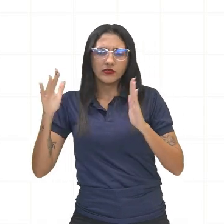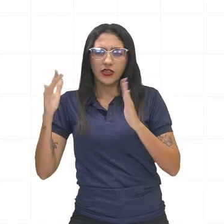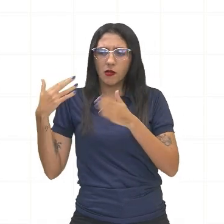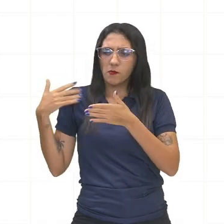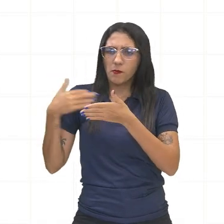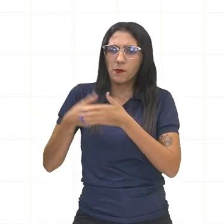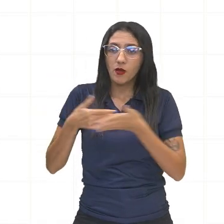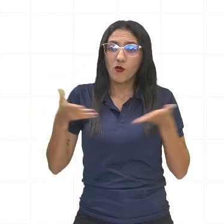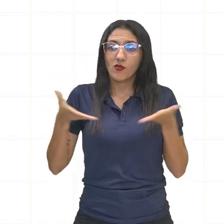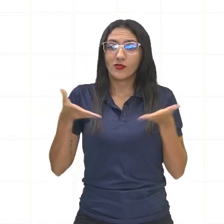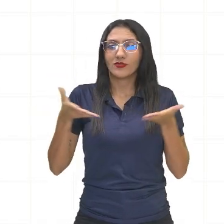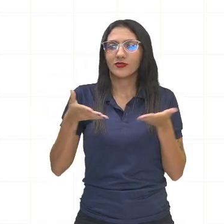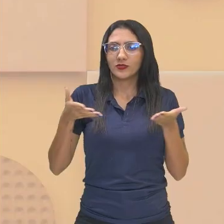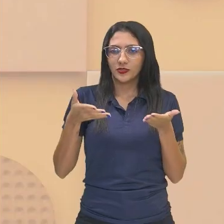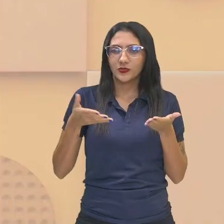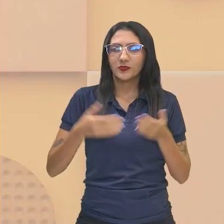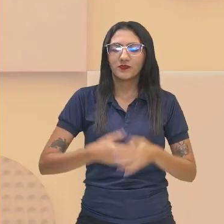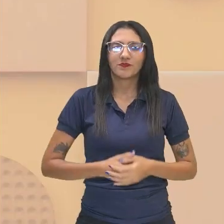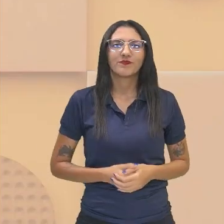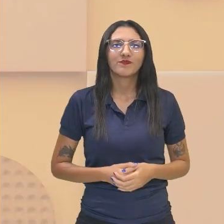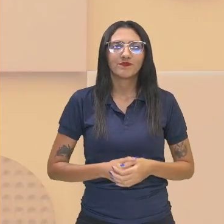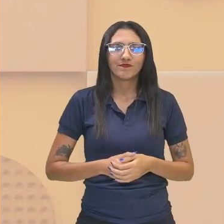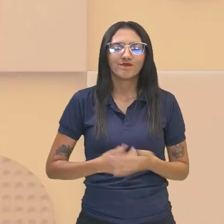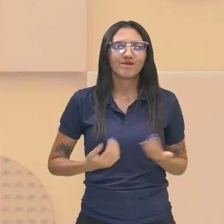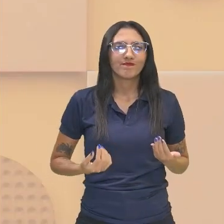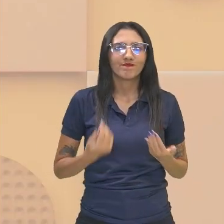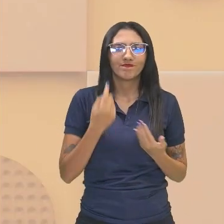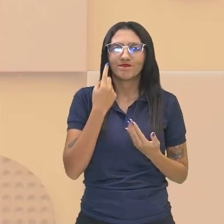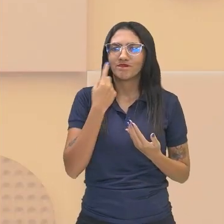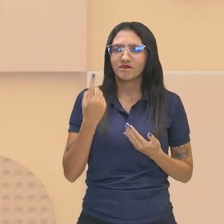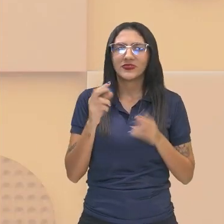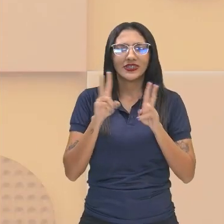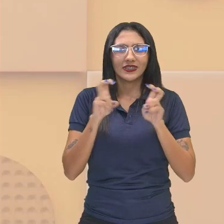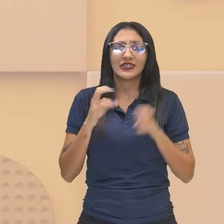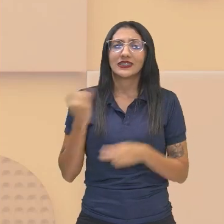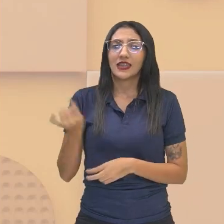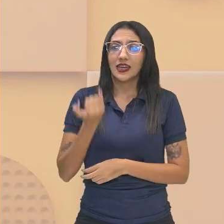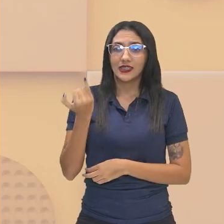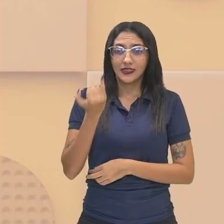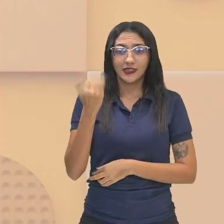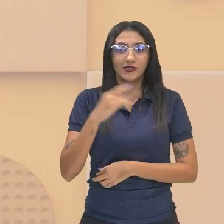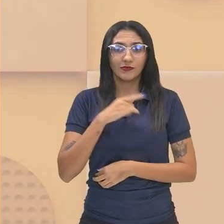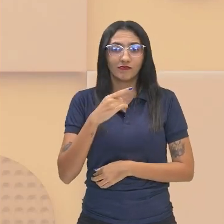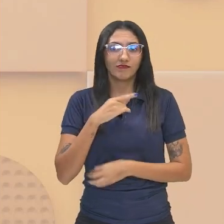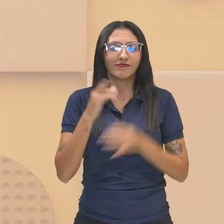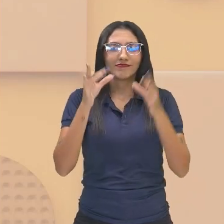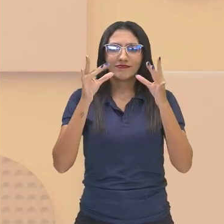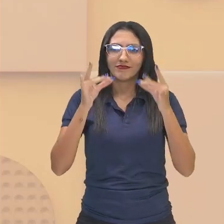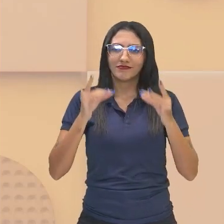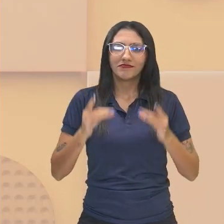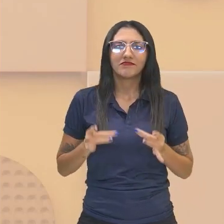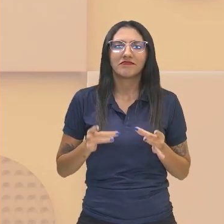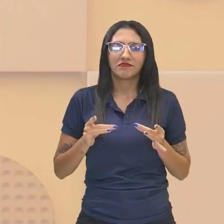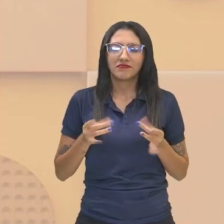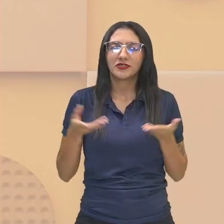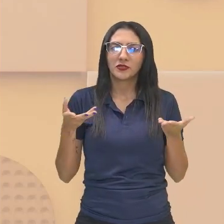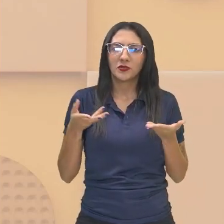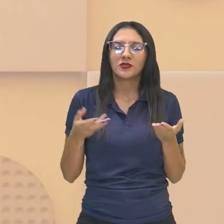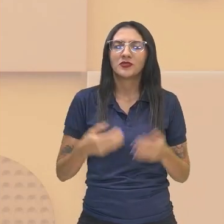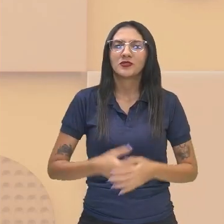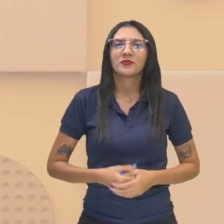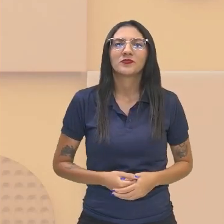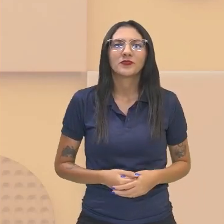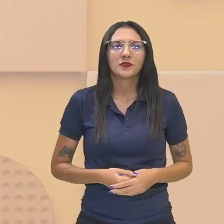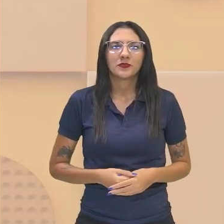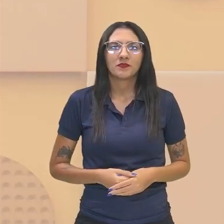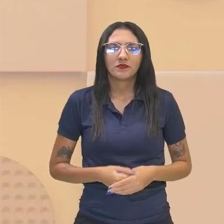dias atuais. Olha que assunto interessante, então, que nós trabalhamos na nossa aulinha, show, não é